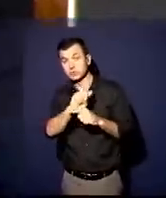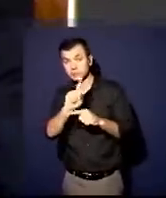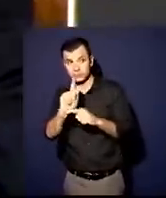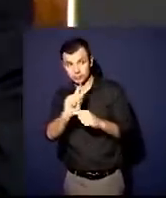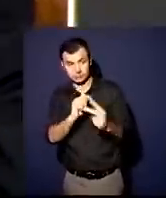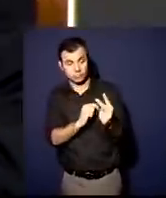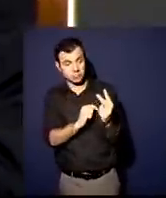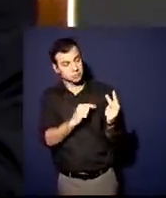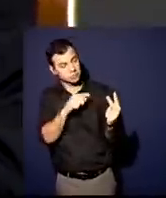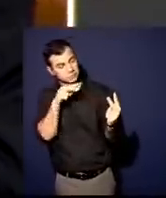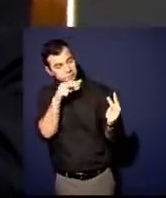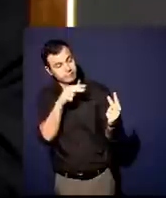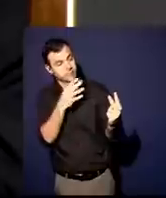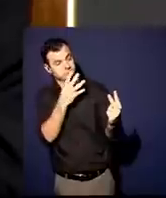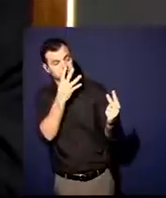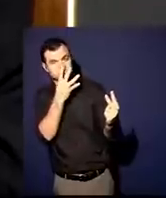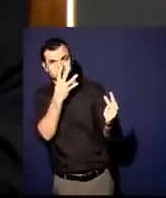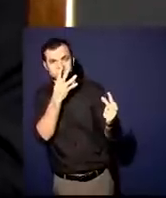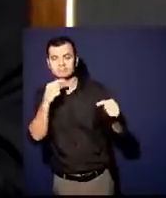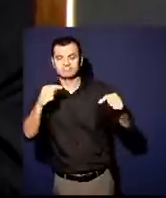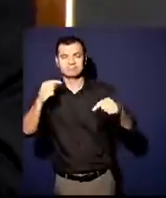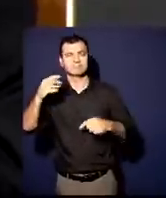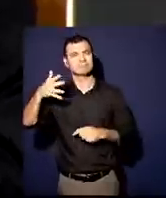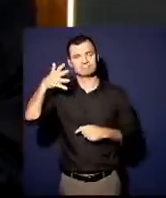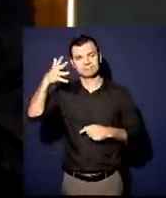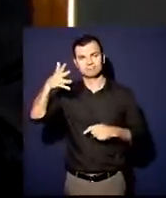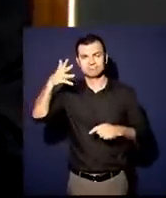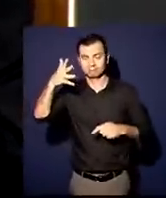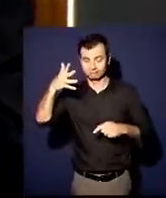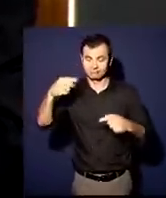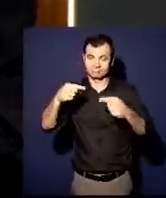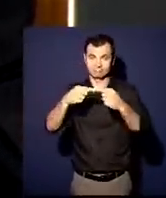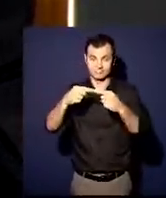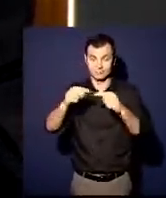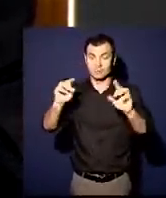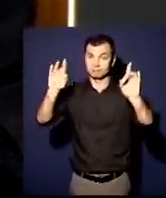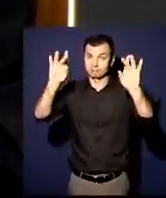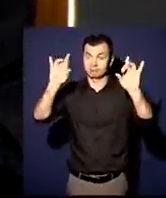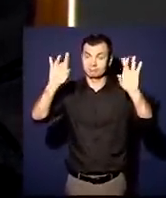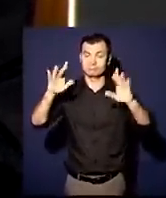profunda admiração. É um clássico esse painel aqui. Então, já.